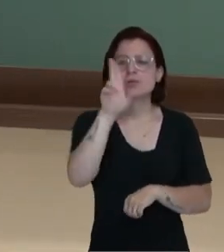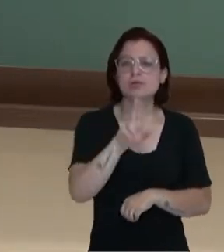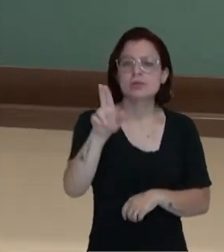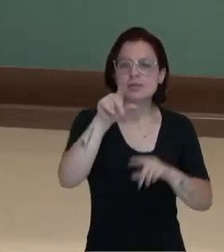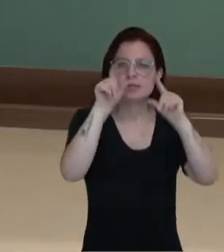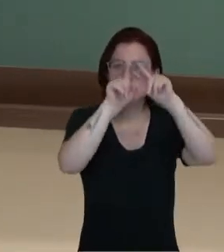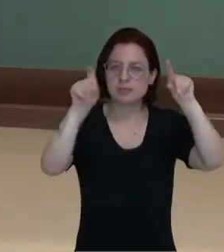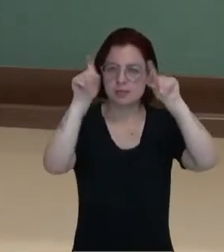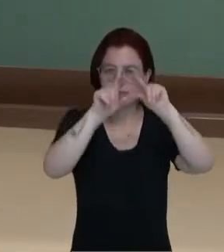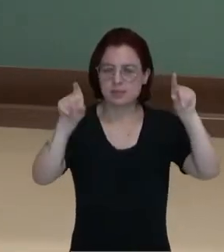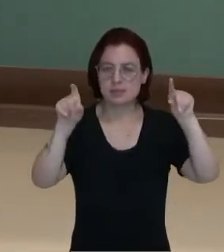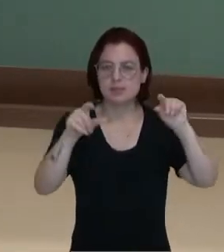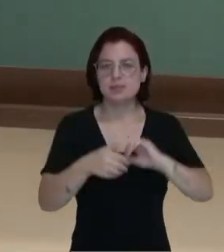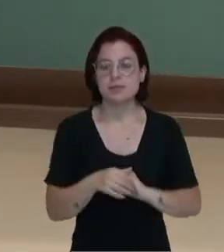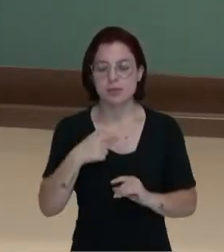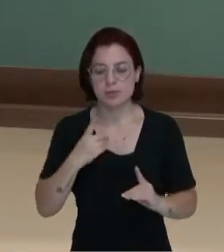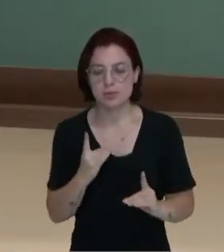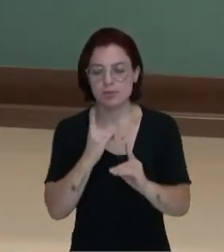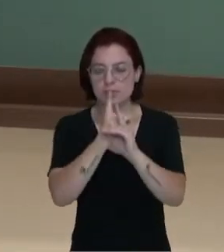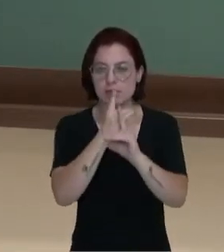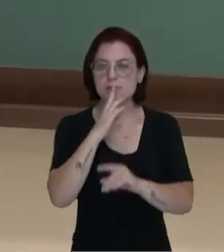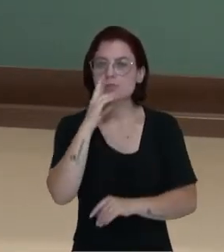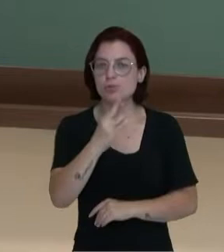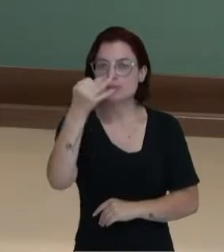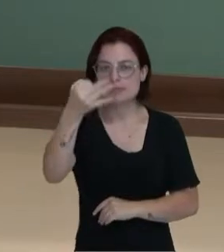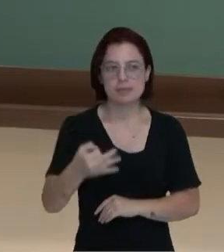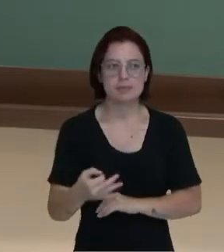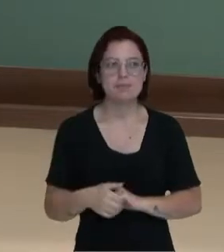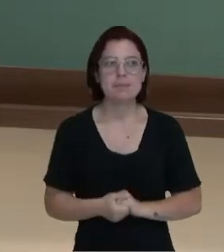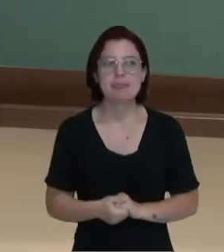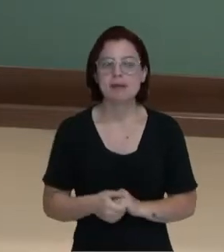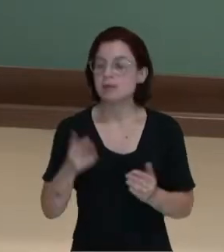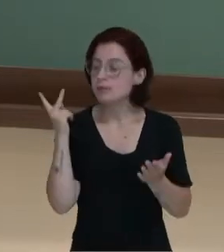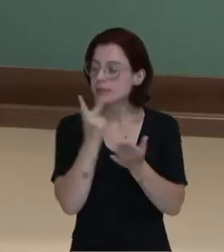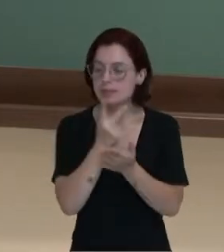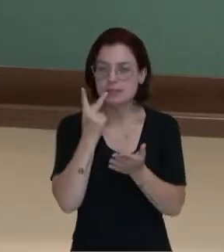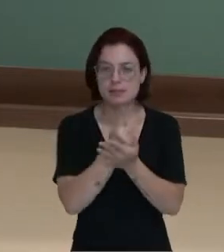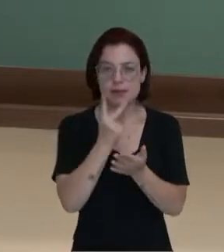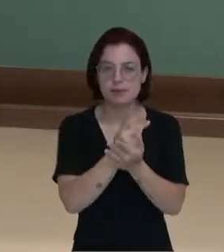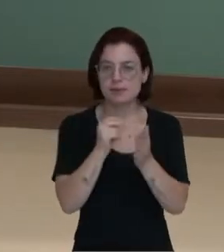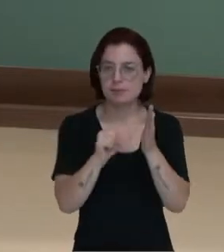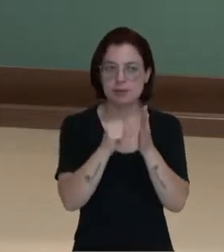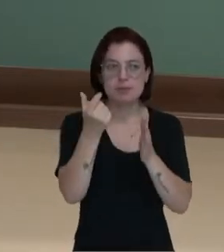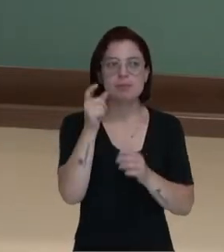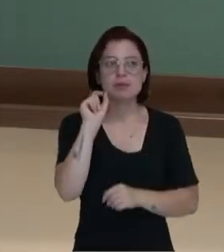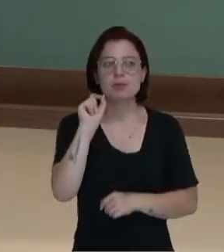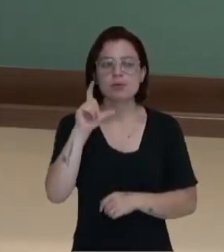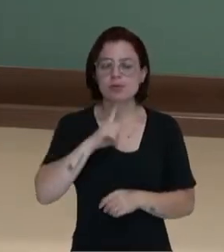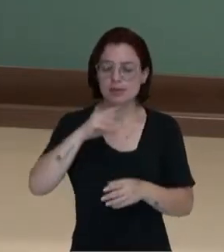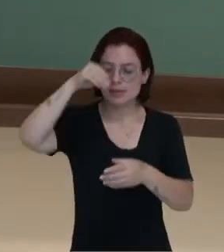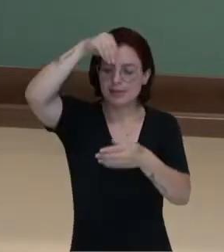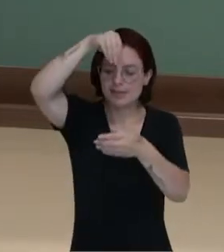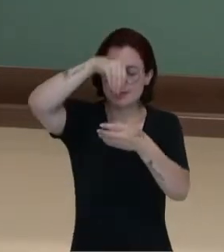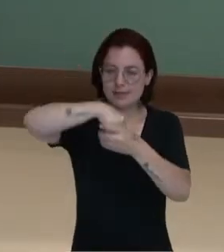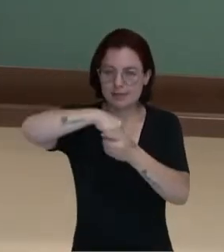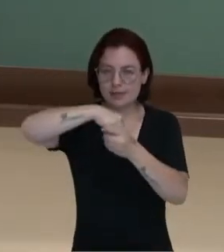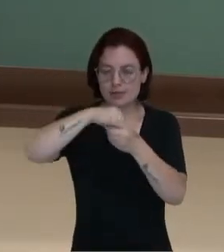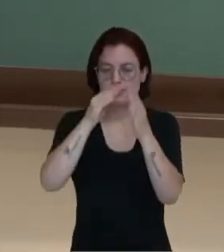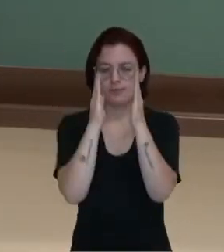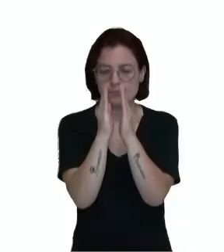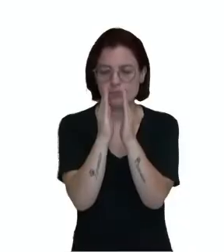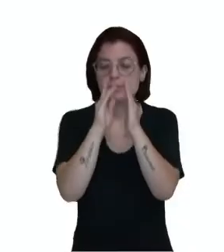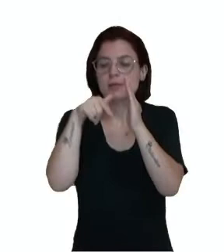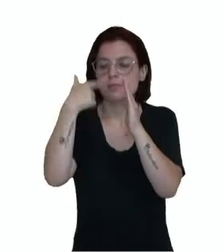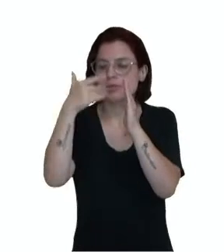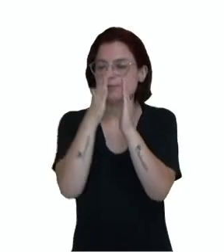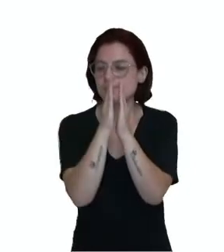matemática para que eu encontre o resultado? Então, assim, primeiro eu vou resolver sempre os sinais de